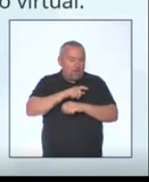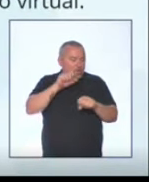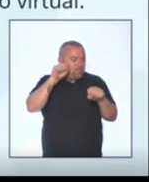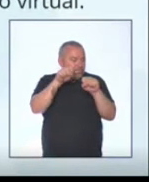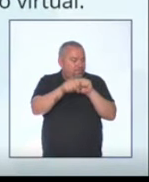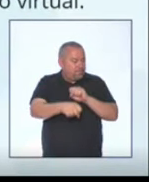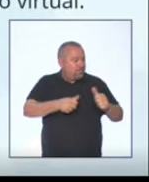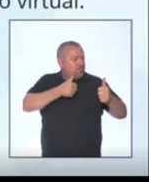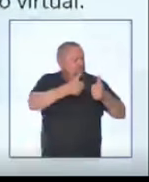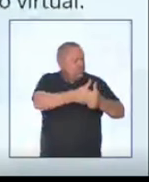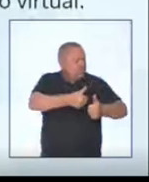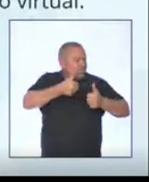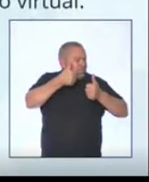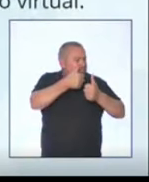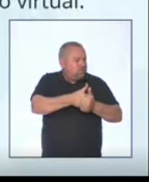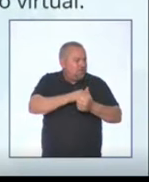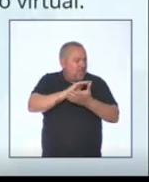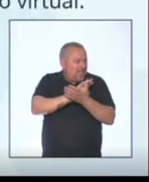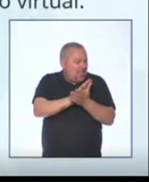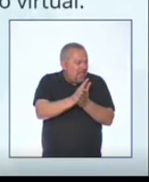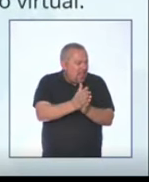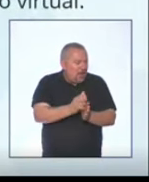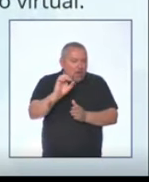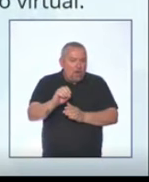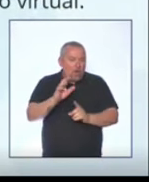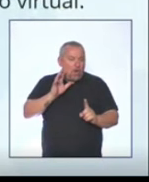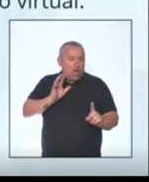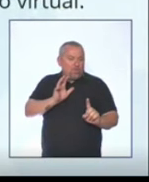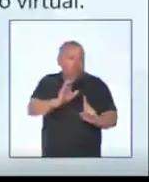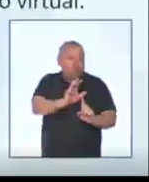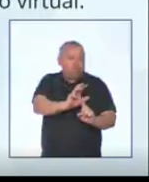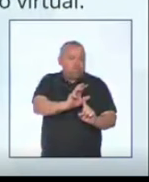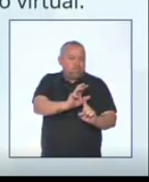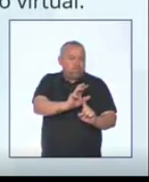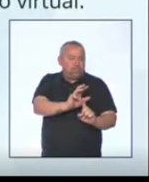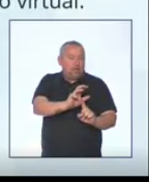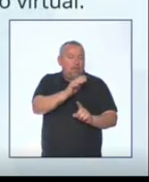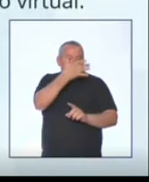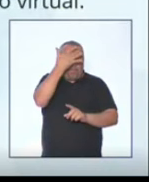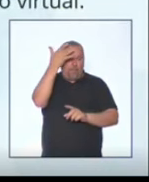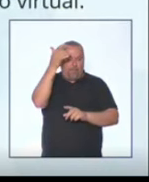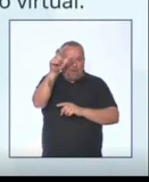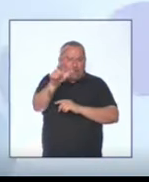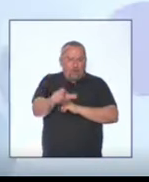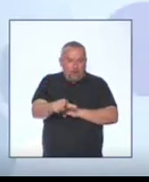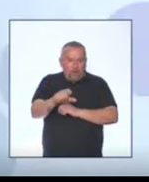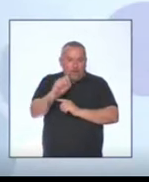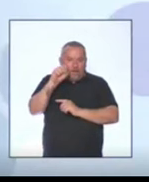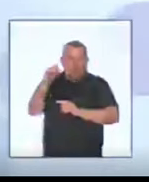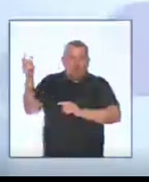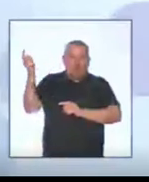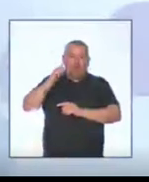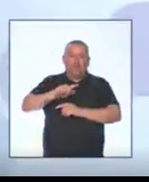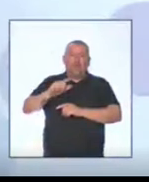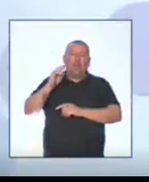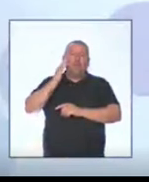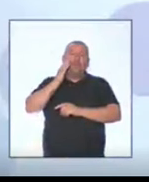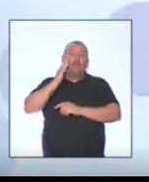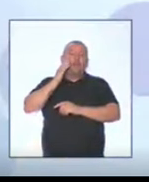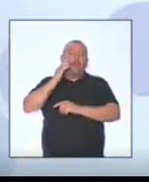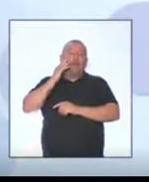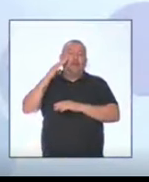perseguir, ridicularizar ou assediar uma pessoa. E se a gente então entende que tudo isso